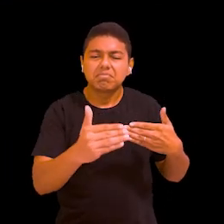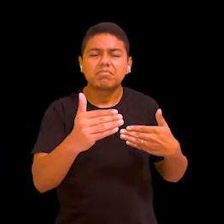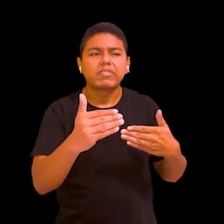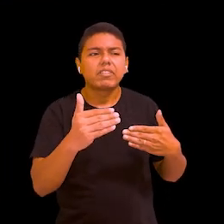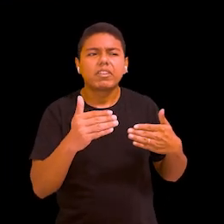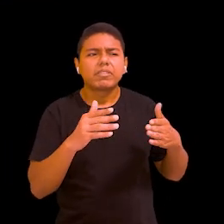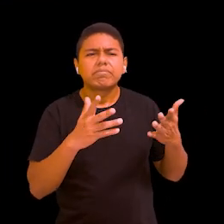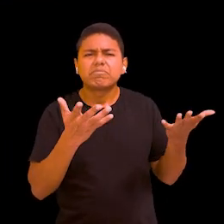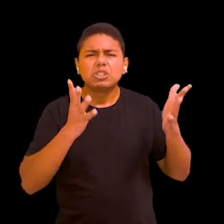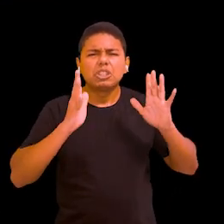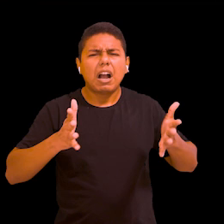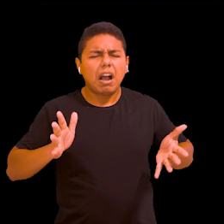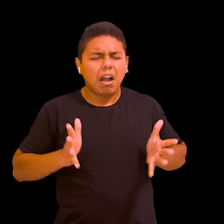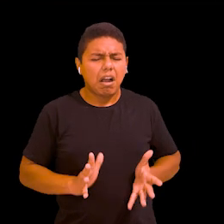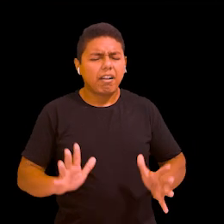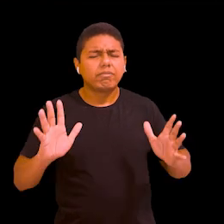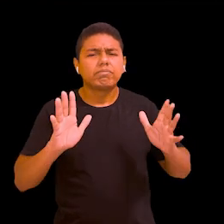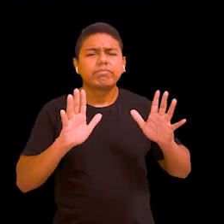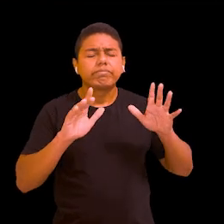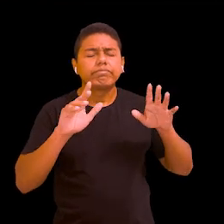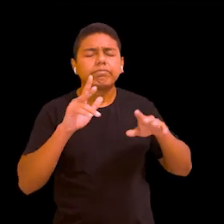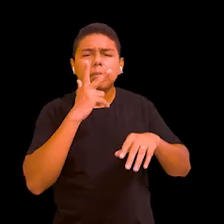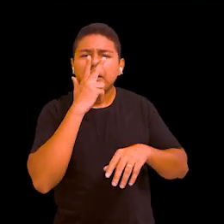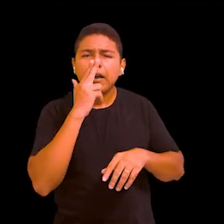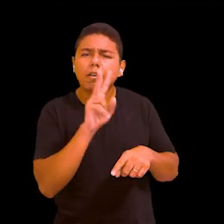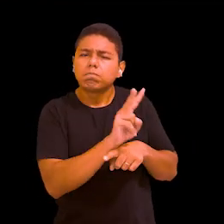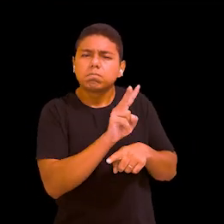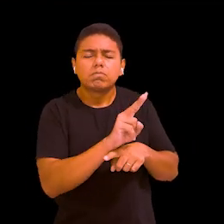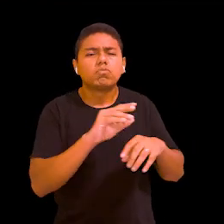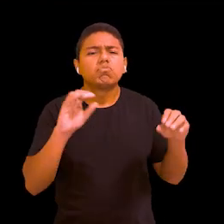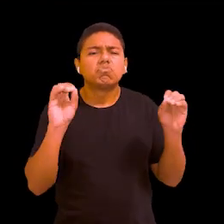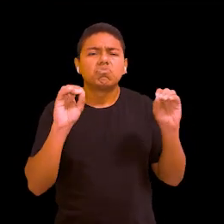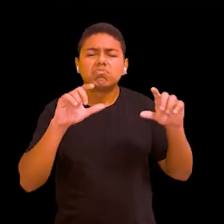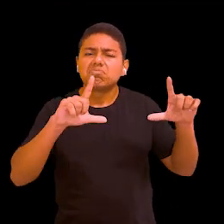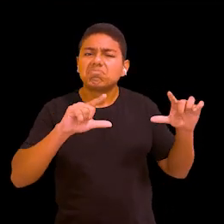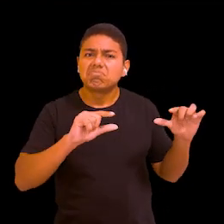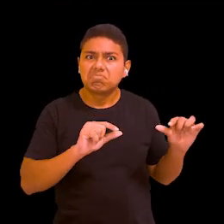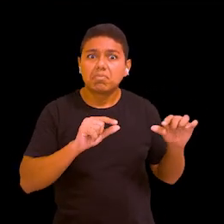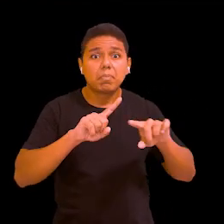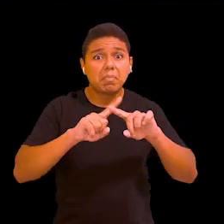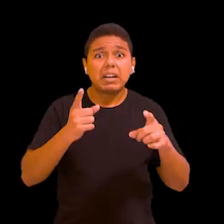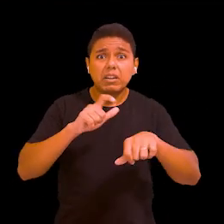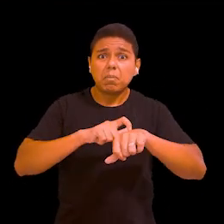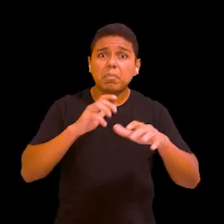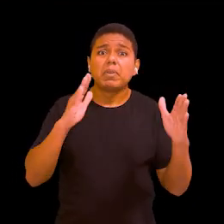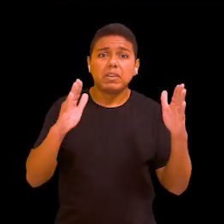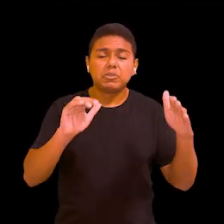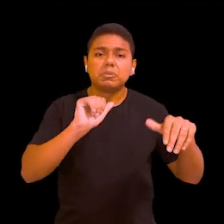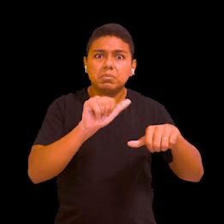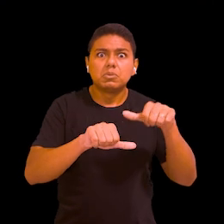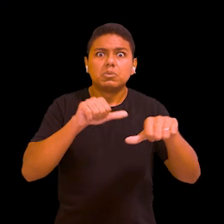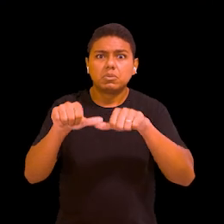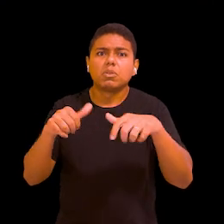Uma vez que já aconteceu o parto. No entanto, ainda é um período, como a gente viu aqui, de grandes mudanças